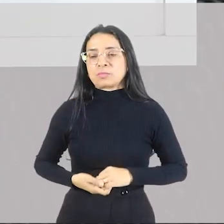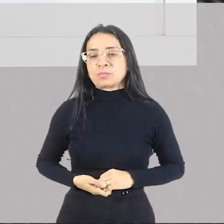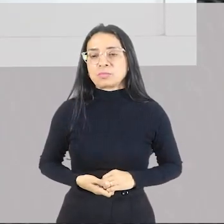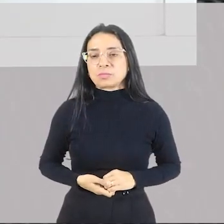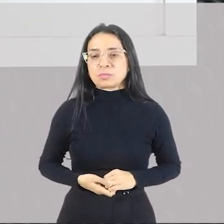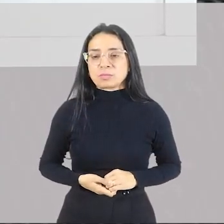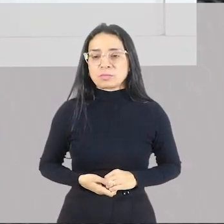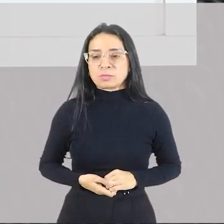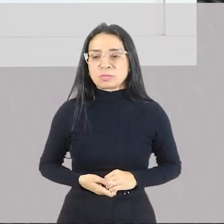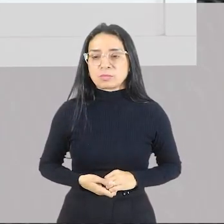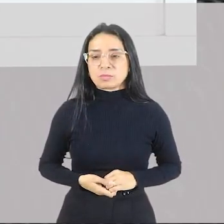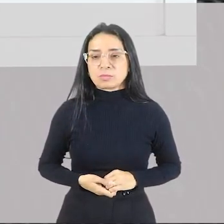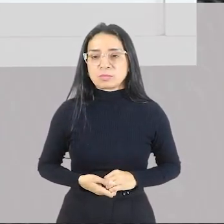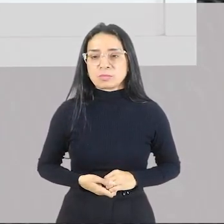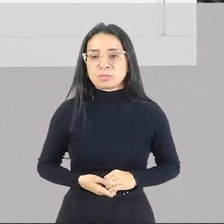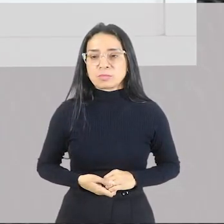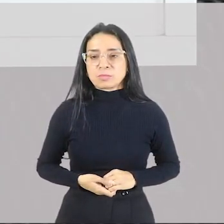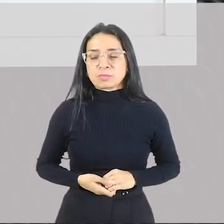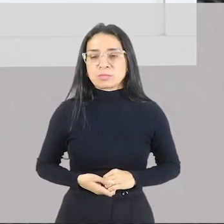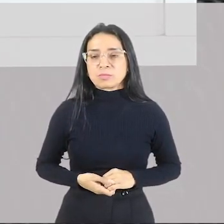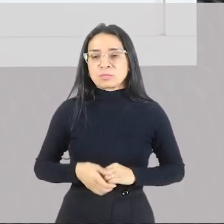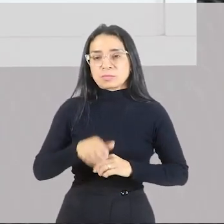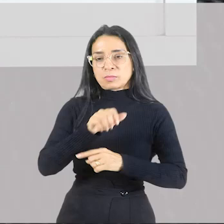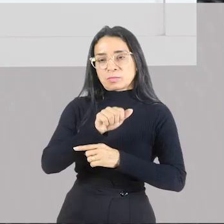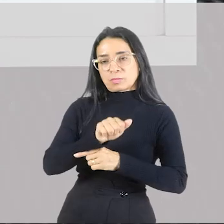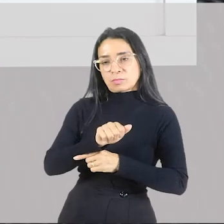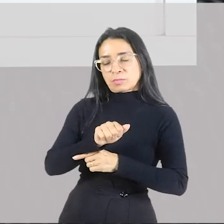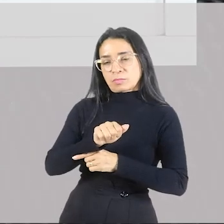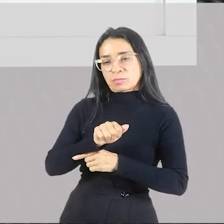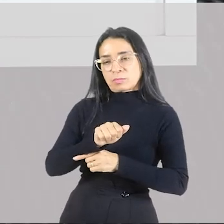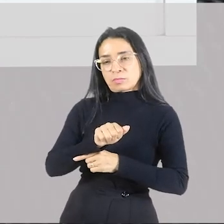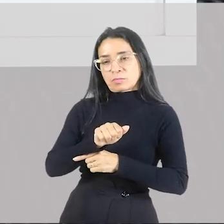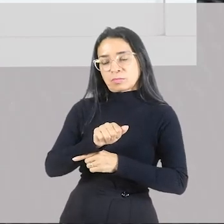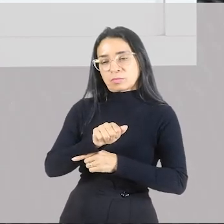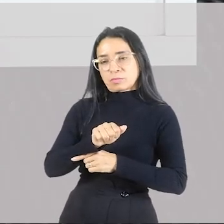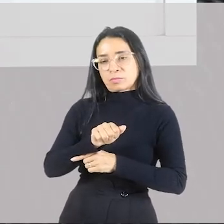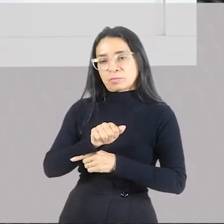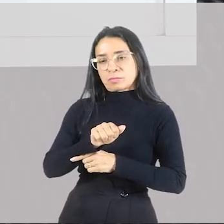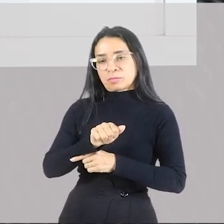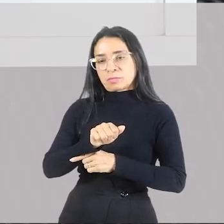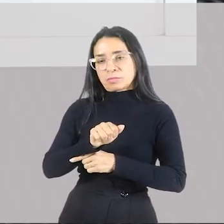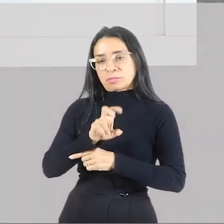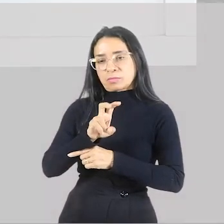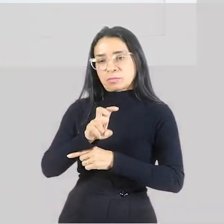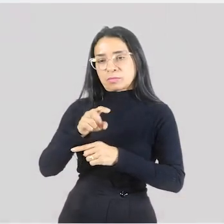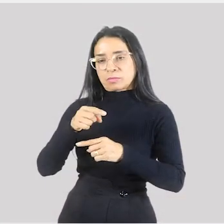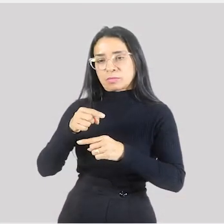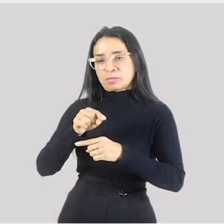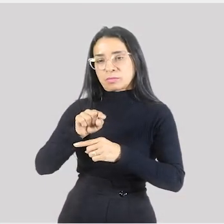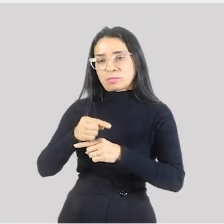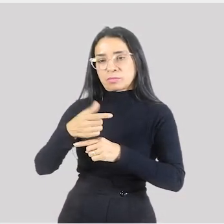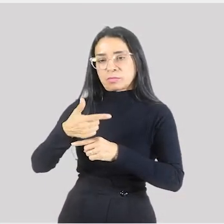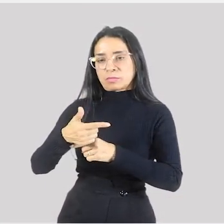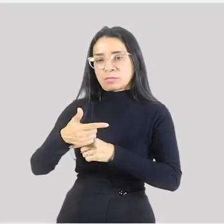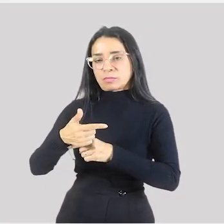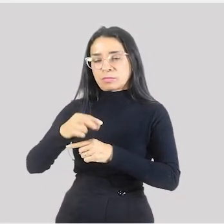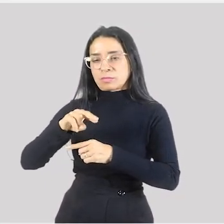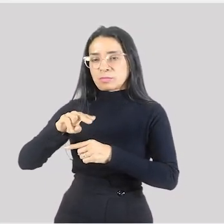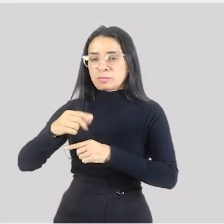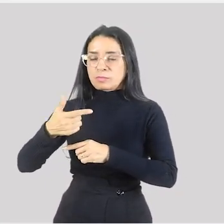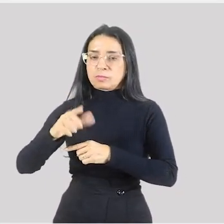esses dois carinhas. Então o arranjo de 5 tomado 2 a 2, 5 vezes 4,